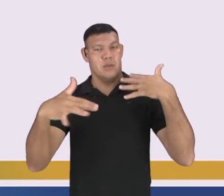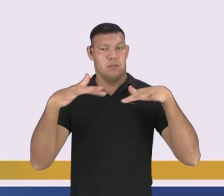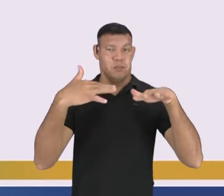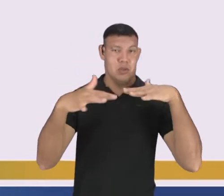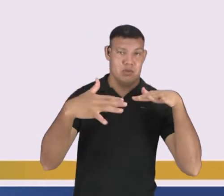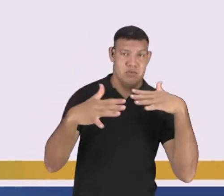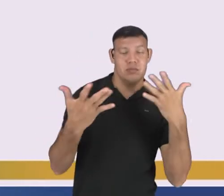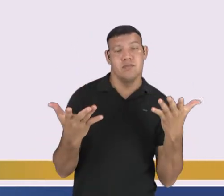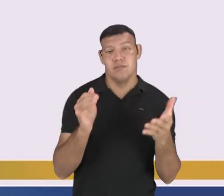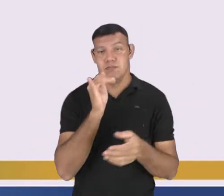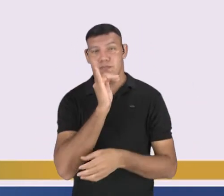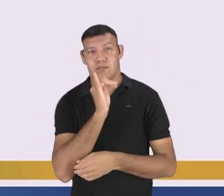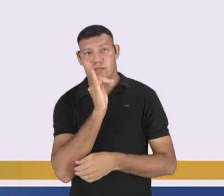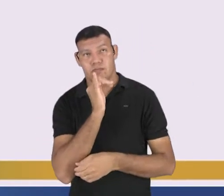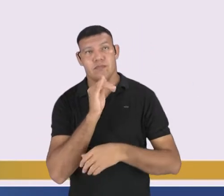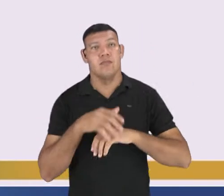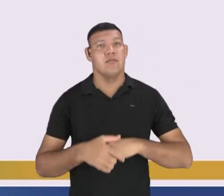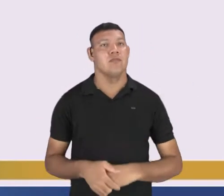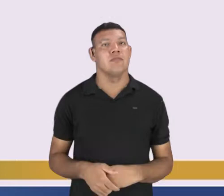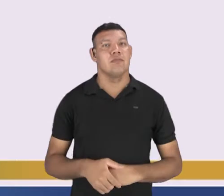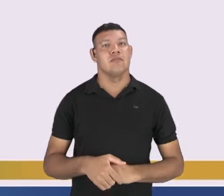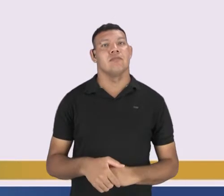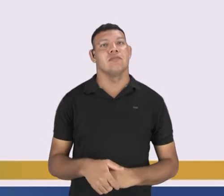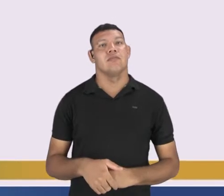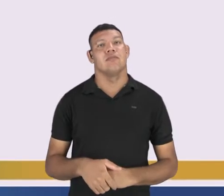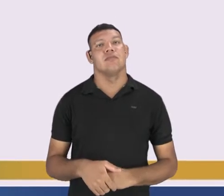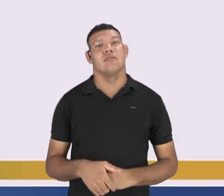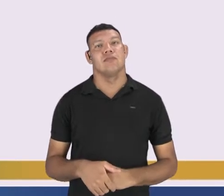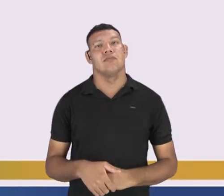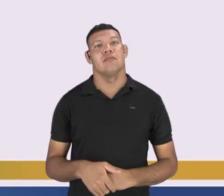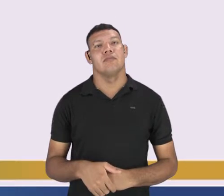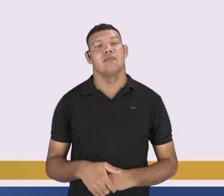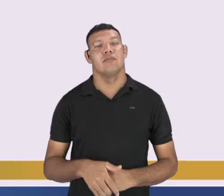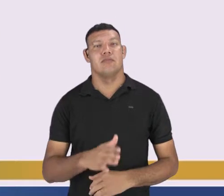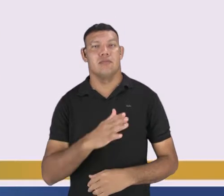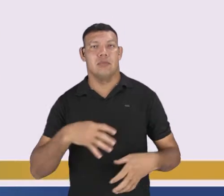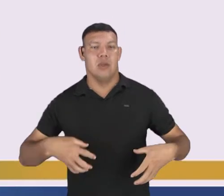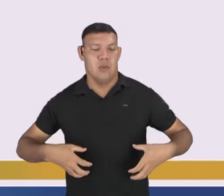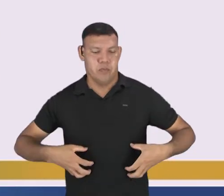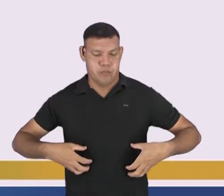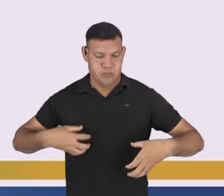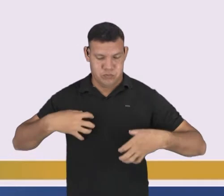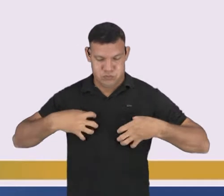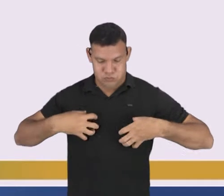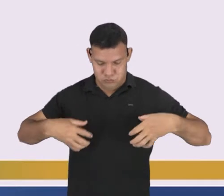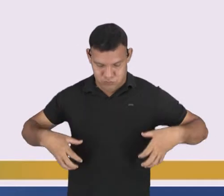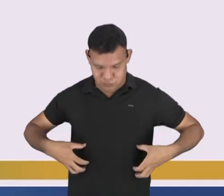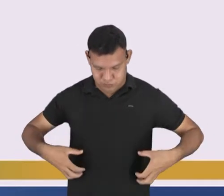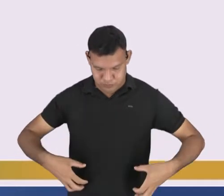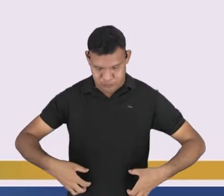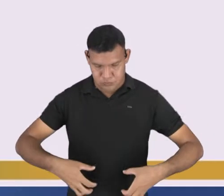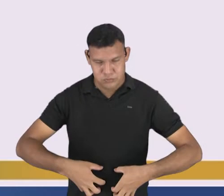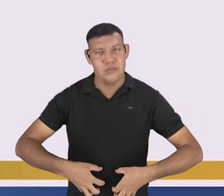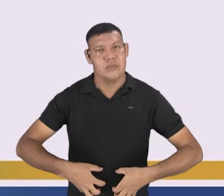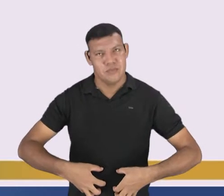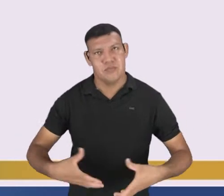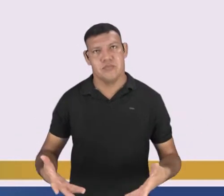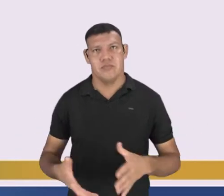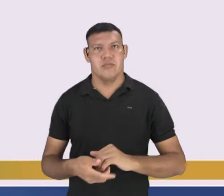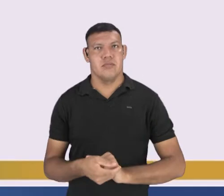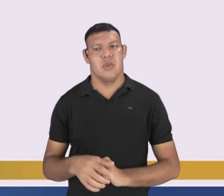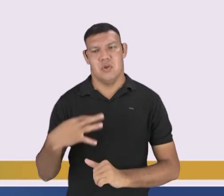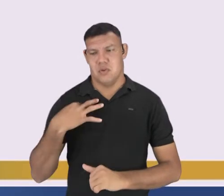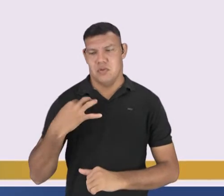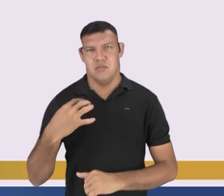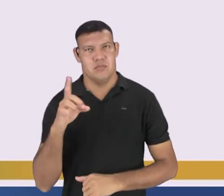exemplo, e o sistema nervoso autônomo com o funcionamento dos nossos órgãos, ou seja, com o funcionamento de coisas involuntárias